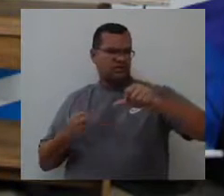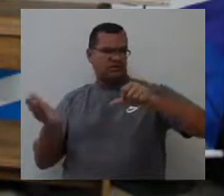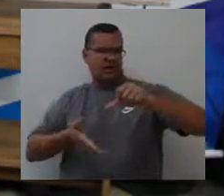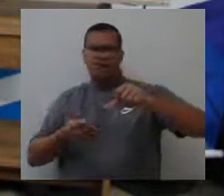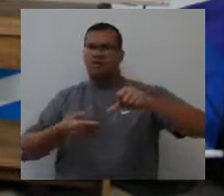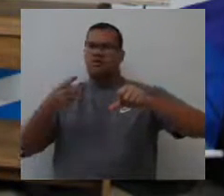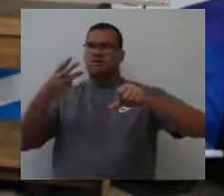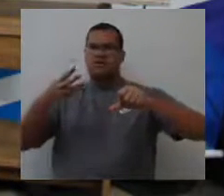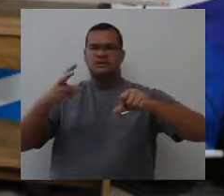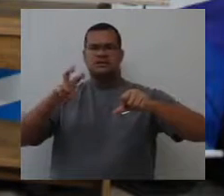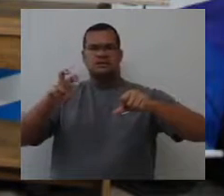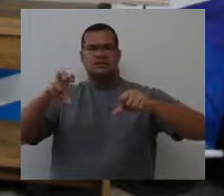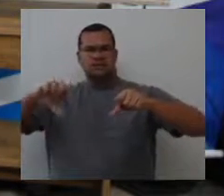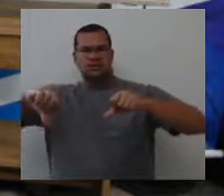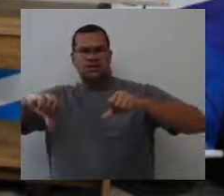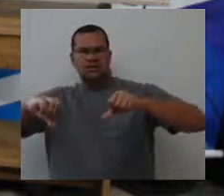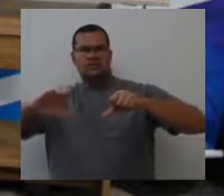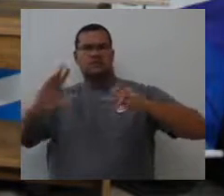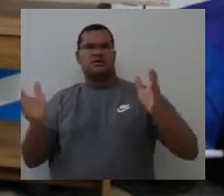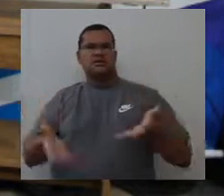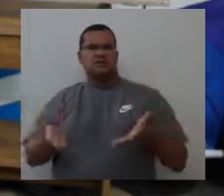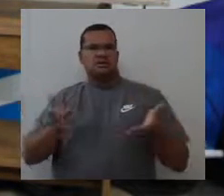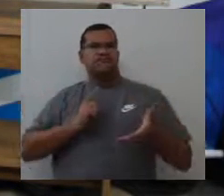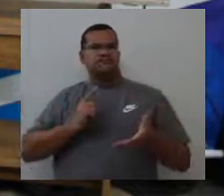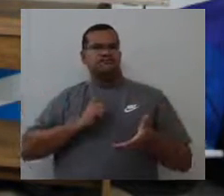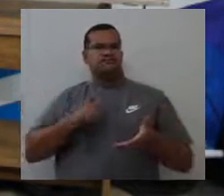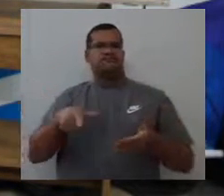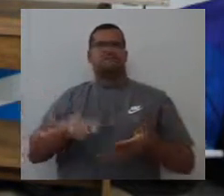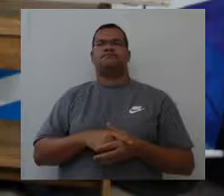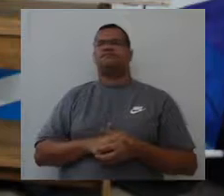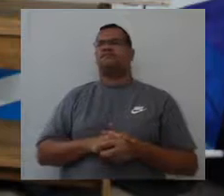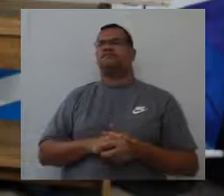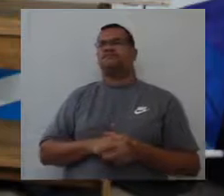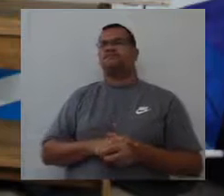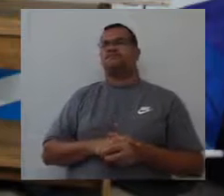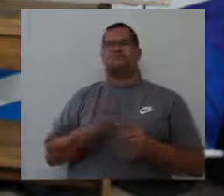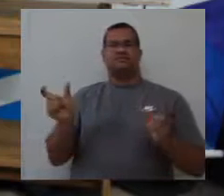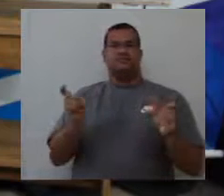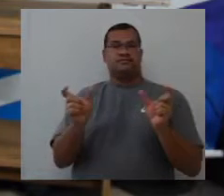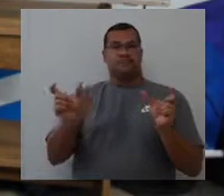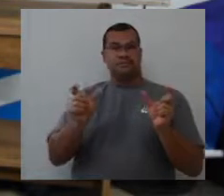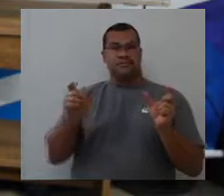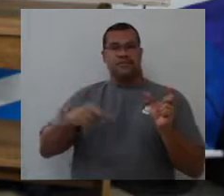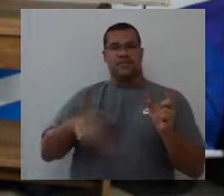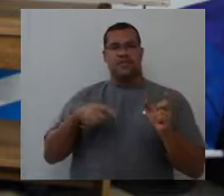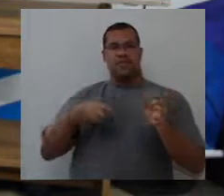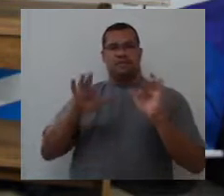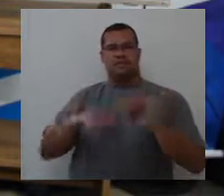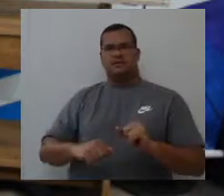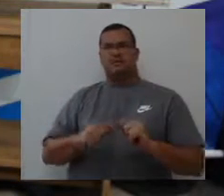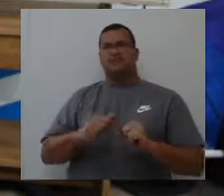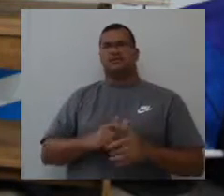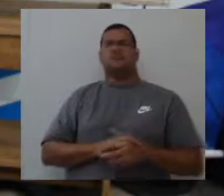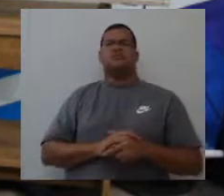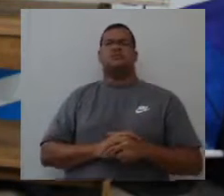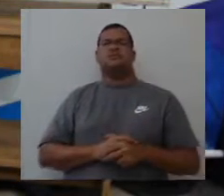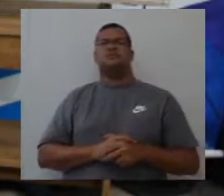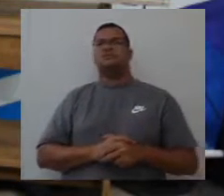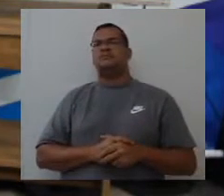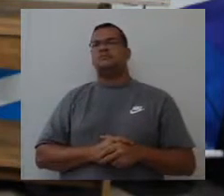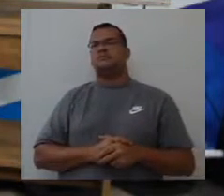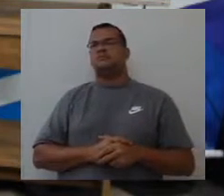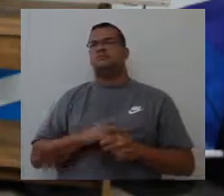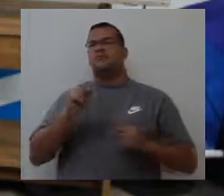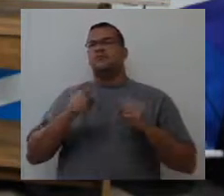Quando eu pego esses dois valores e destaco esses valores na minha conta e divido o preço final pelo preço inicial, olha o